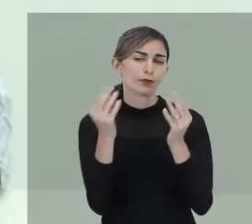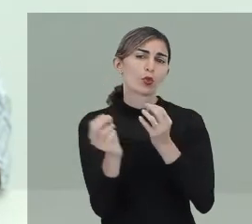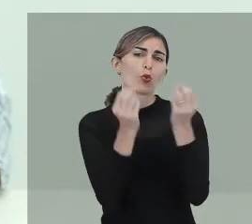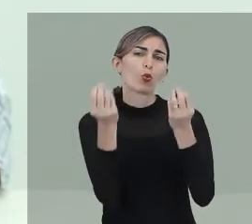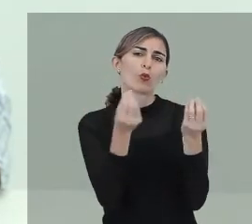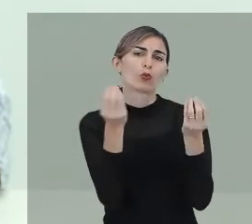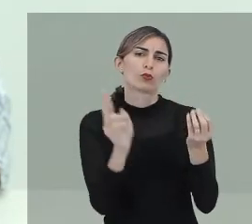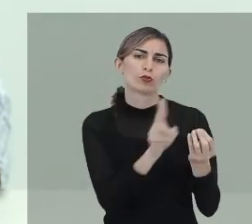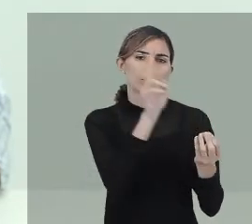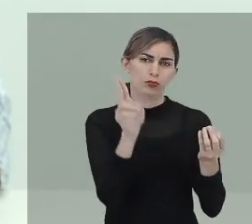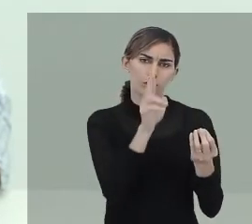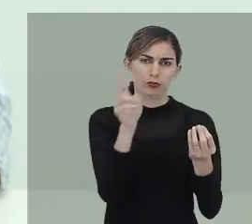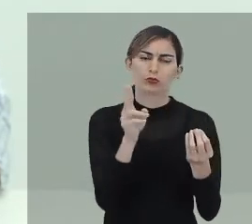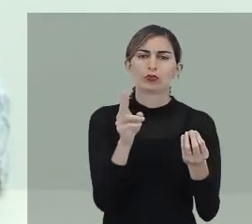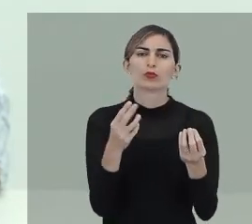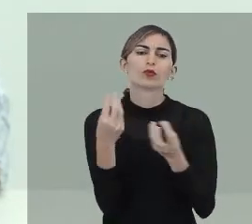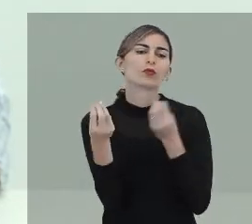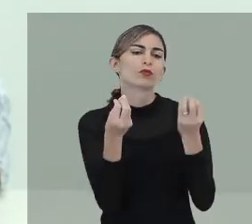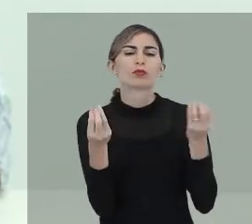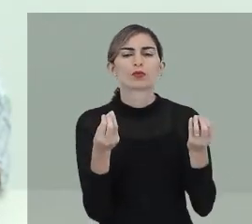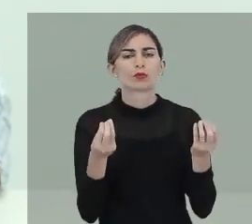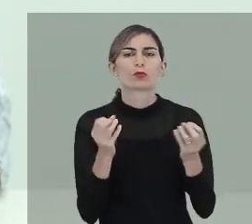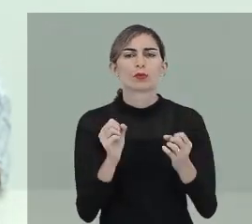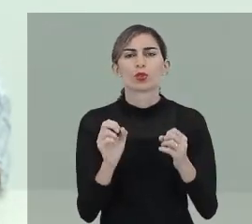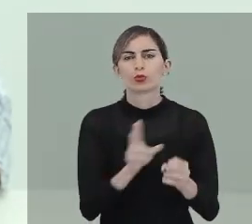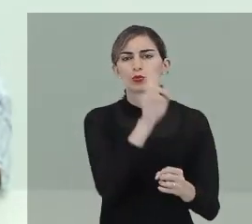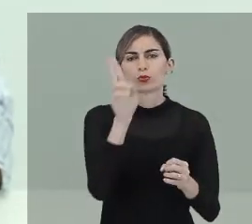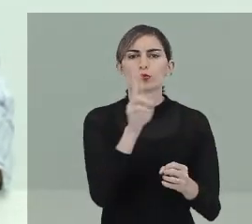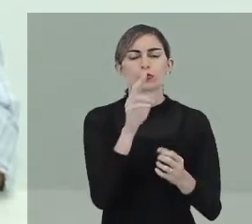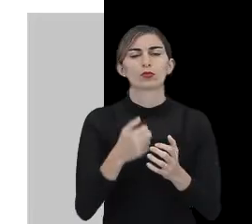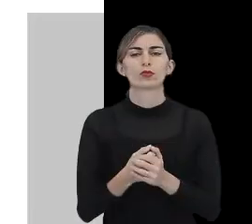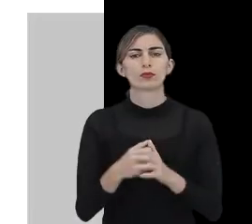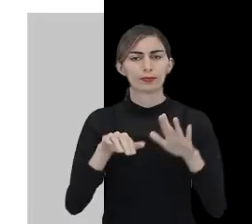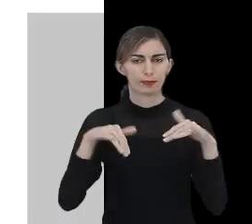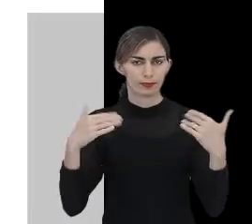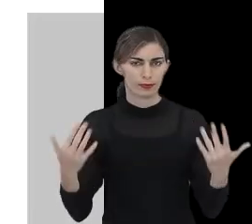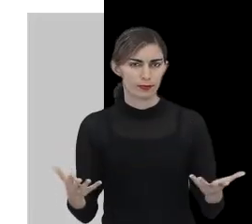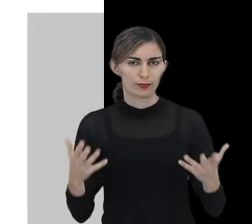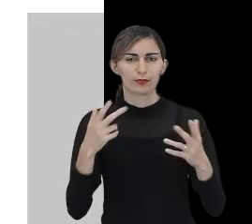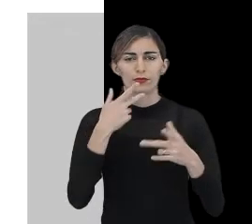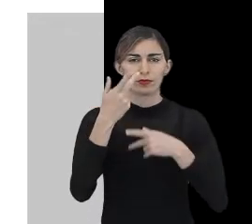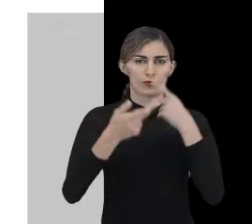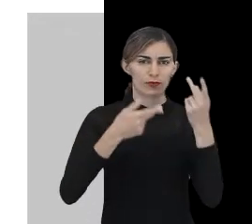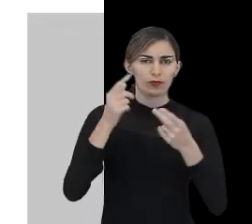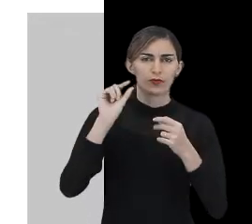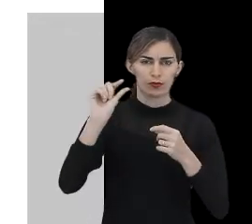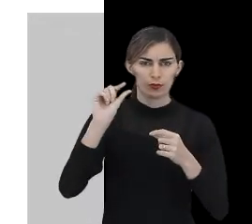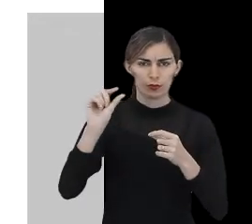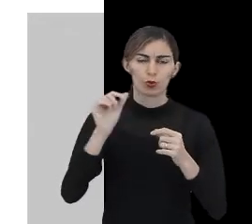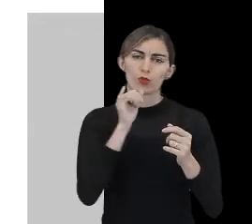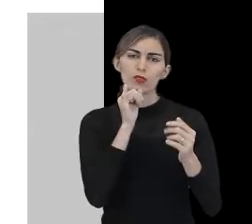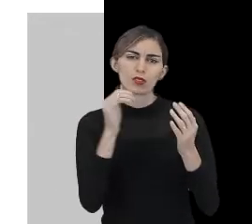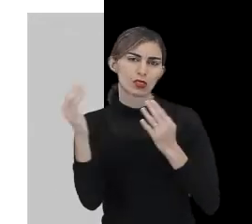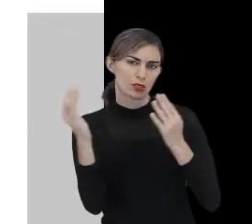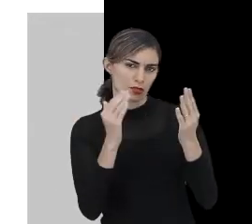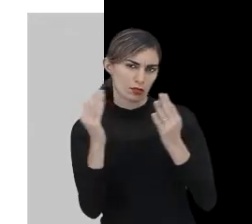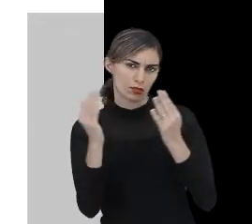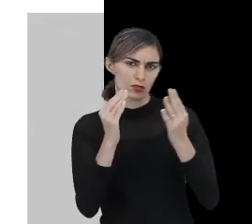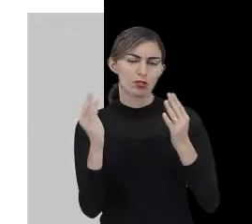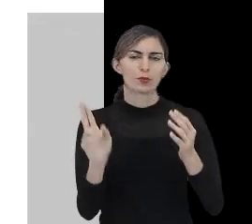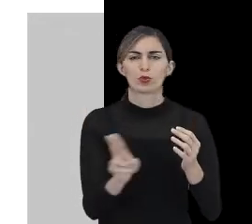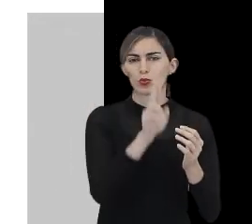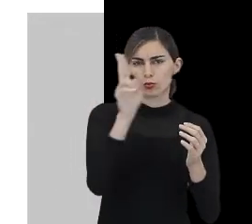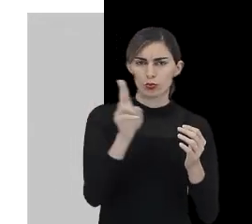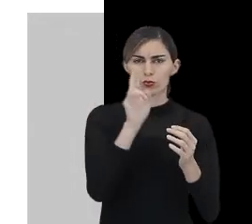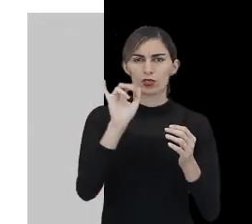de como utilizar um Intent, de que forma um Intent pode ser utilizado. Então, eu vou falar um pouco para vocês sobre um exemplo de como